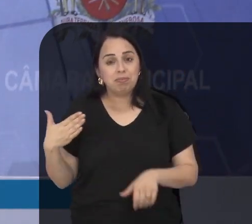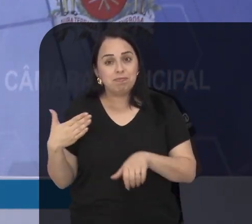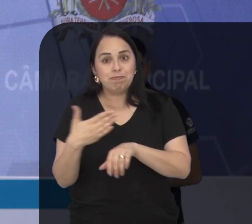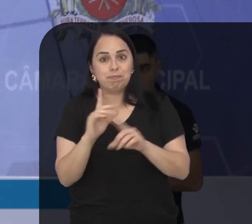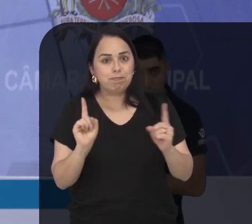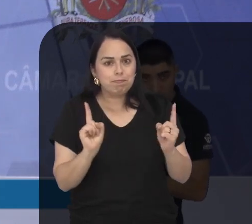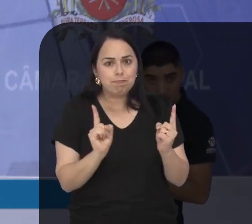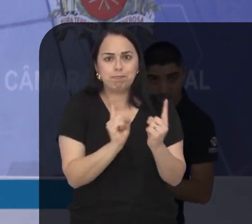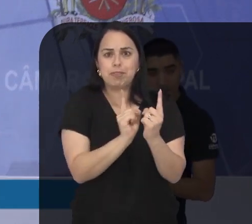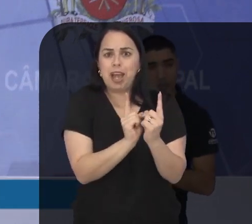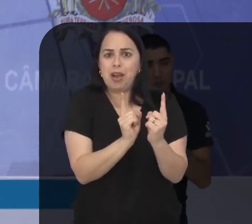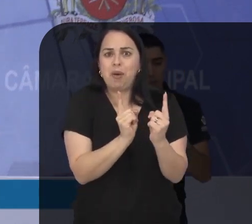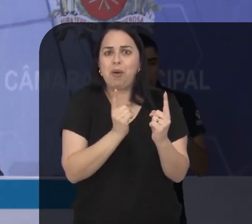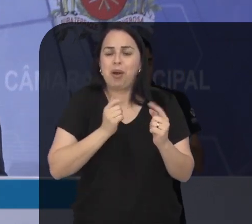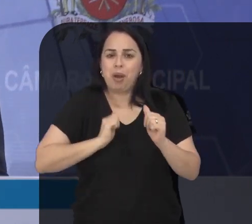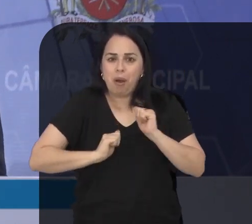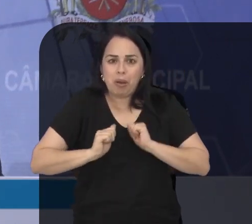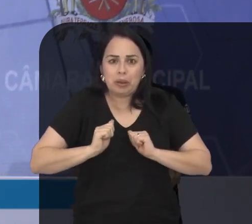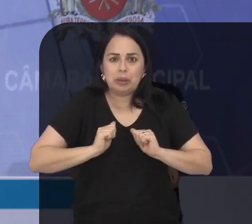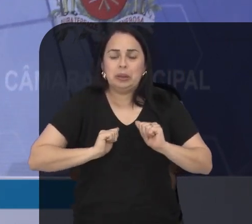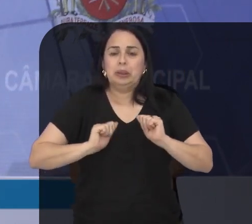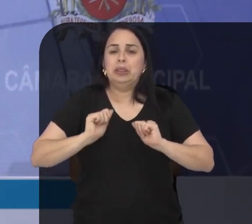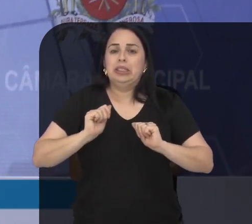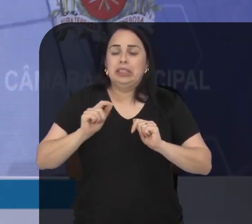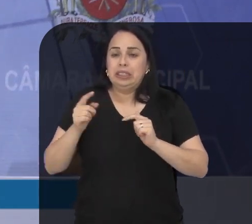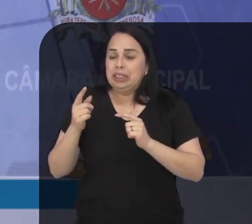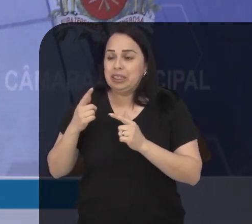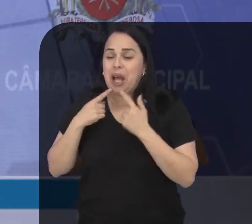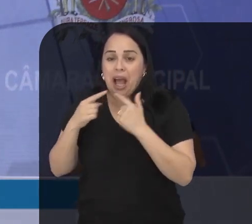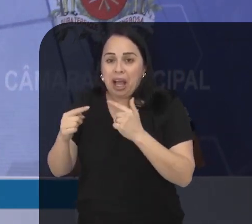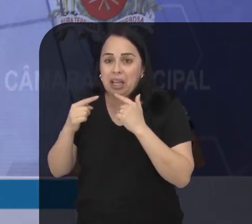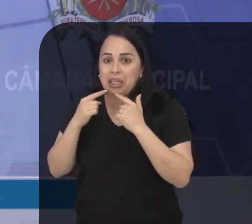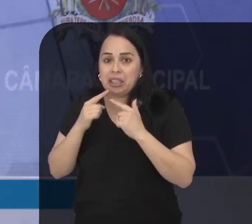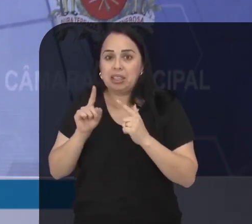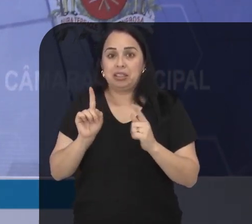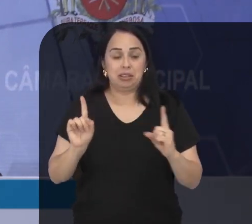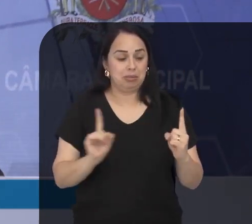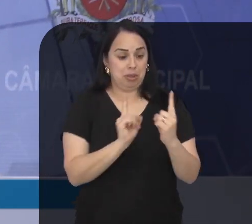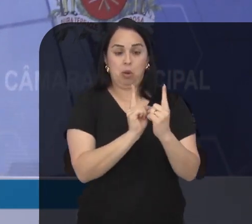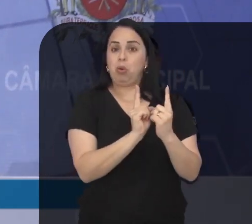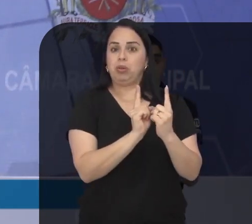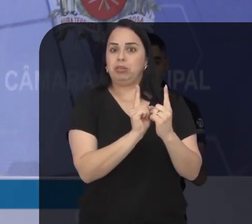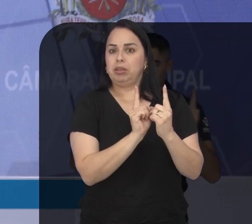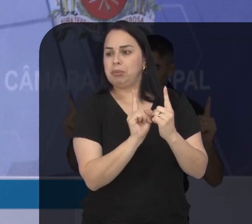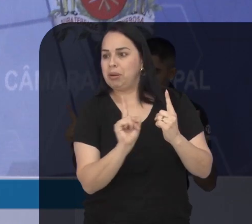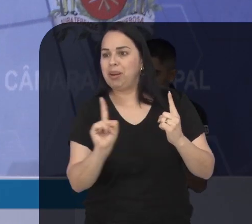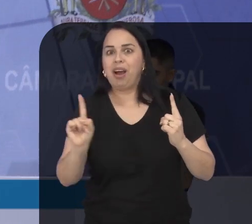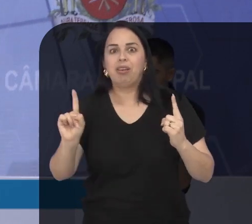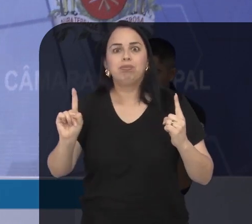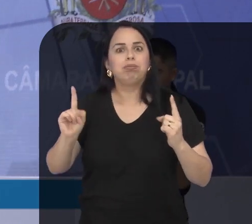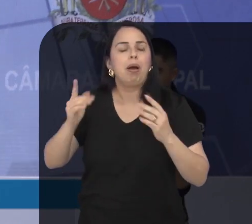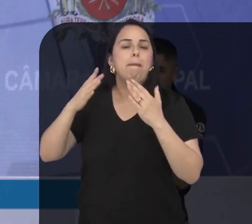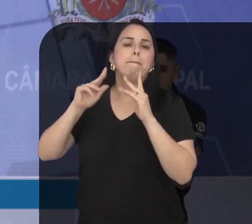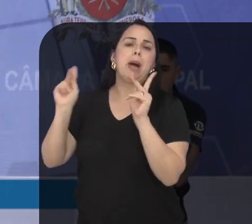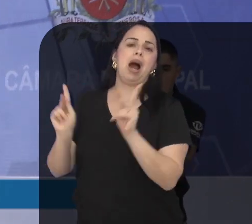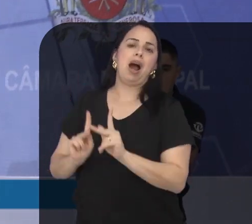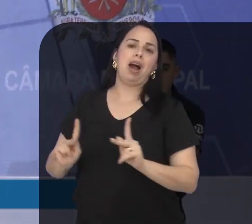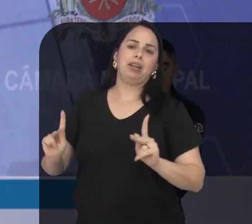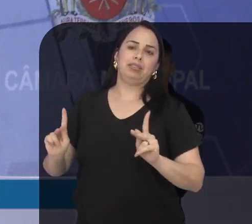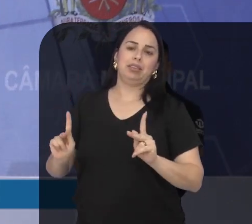estava ansioso, nervoso, reclamando e não saiu mudado,